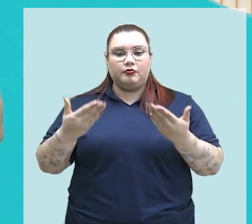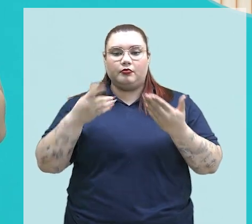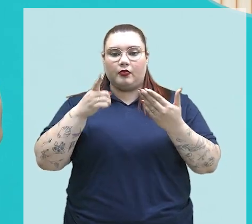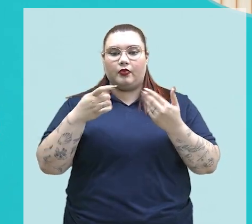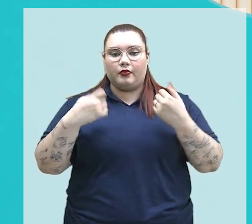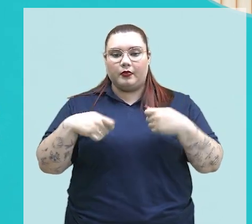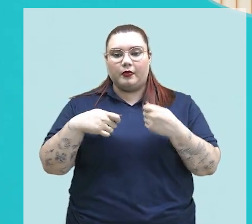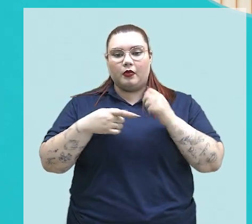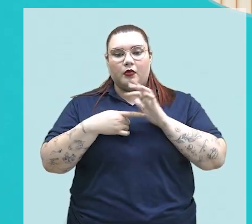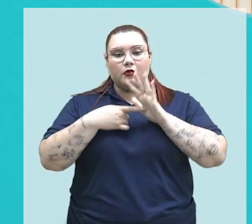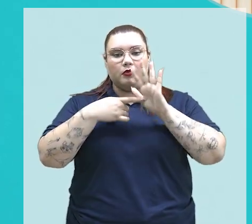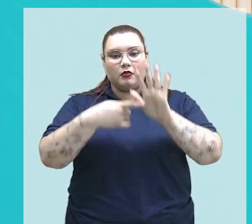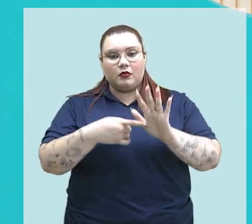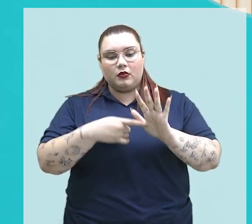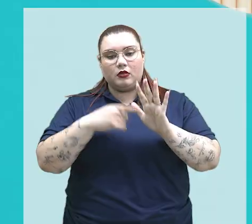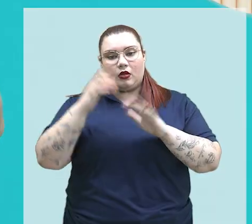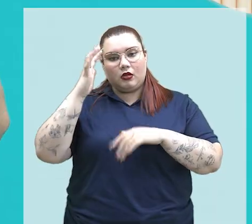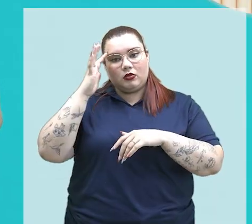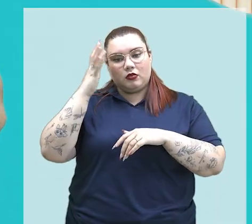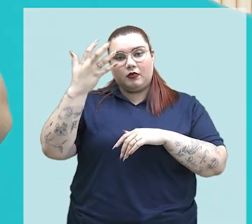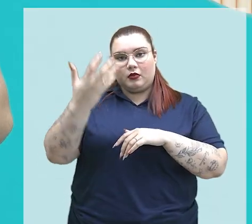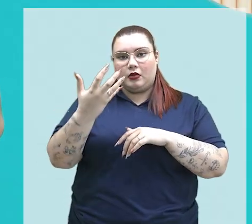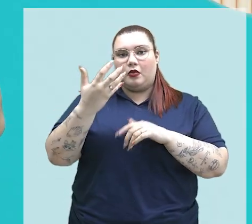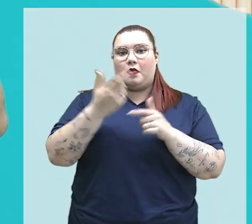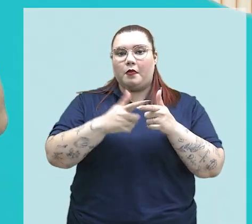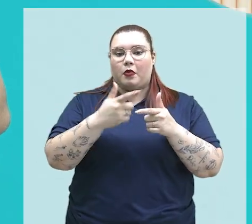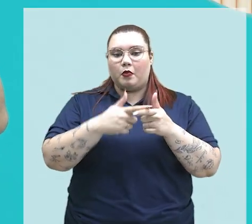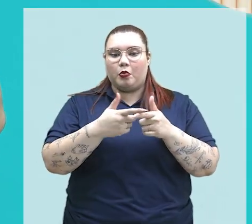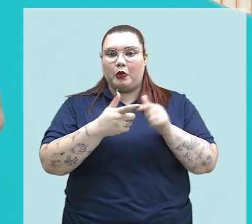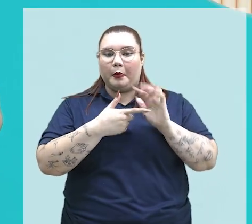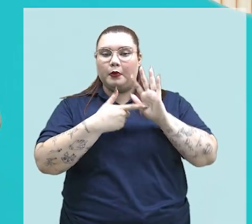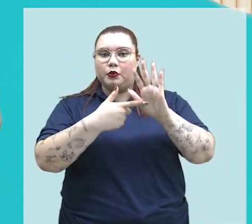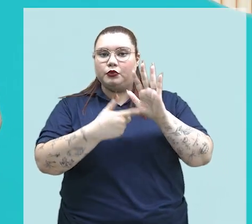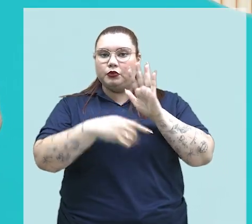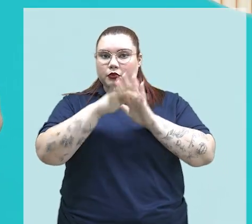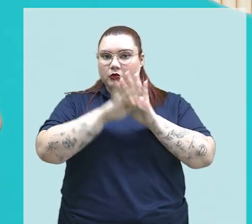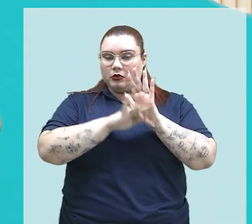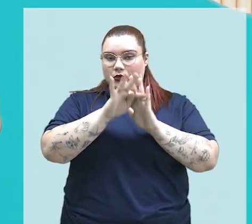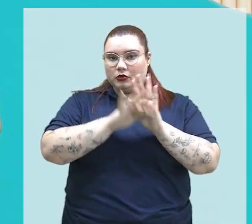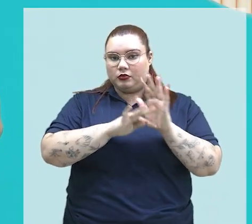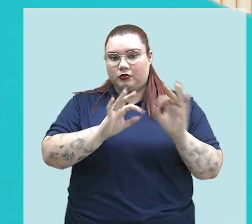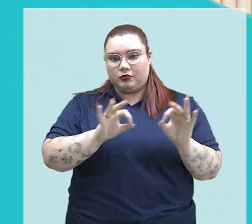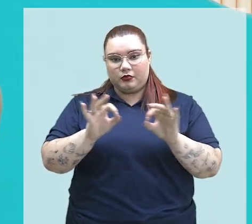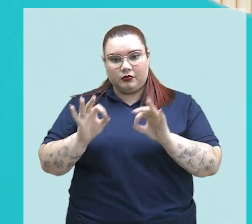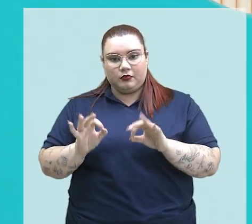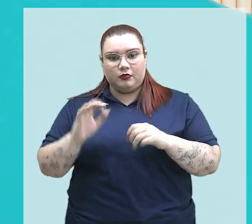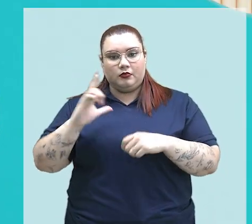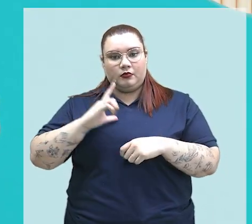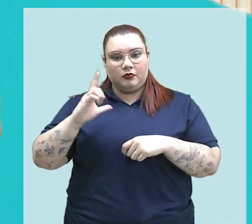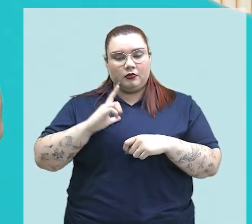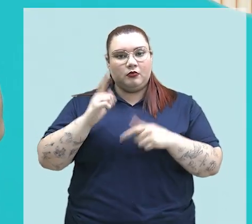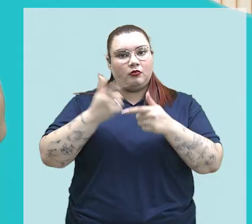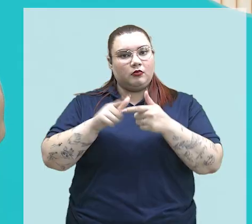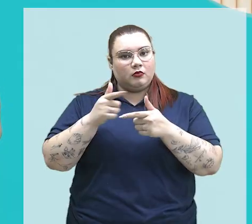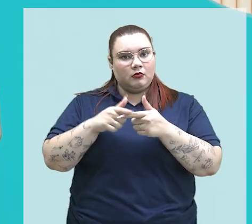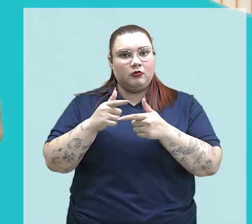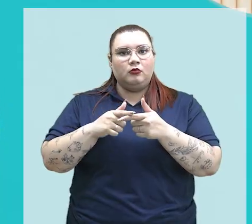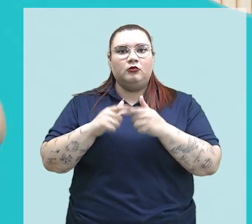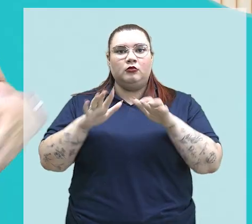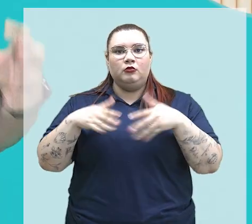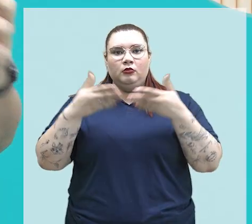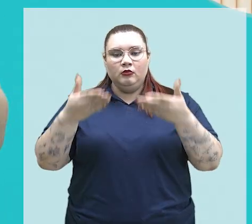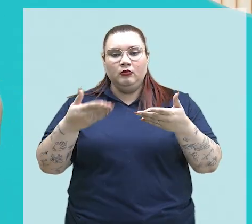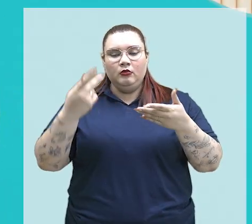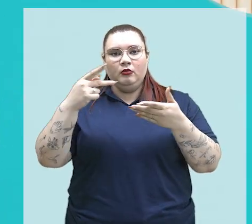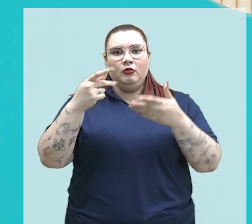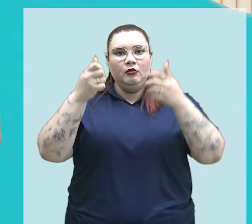precisa trazer o quê? Uma solução para o problema que você trouxe no seu texto, né? Você tem uma problemática e a partir